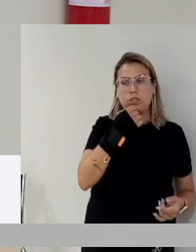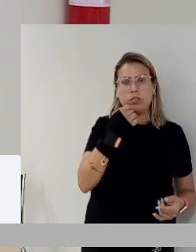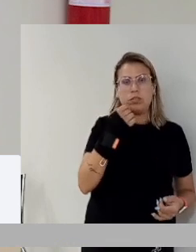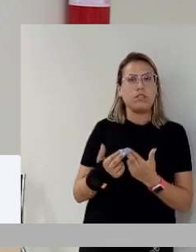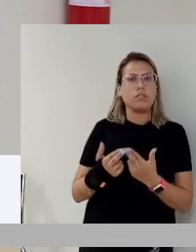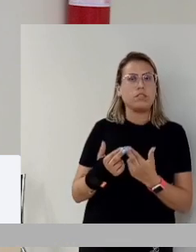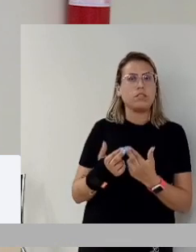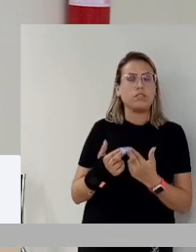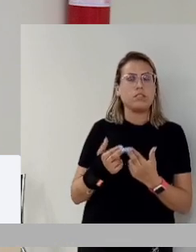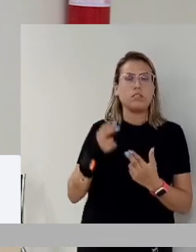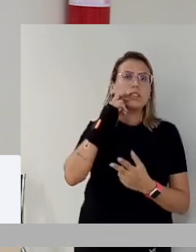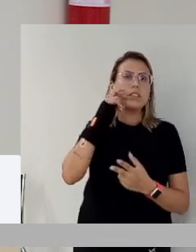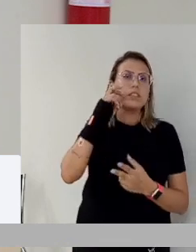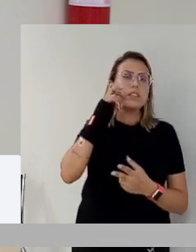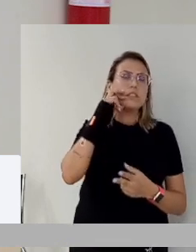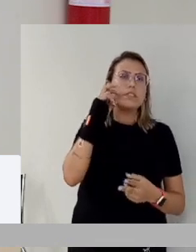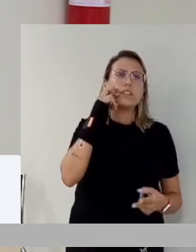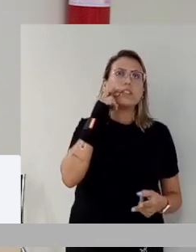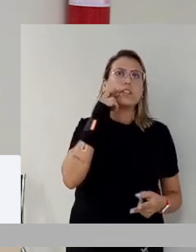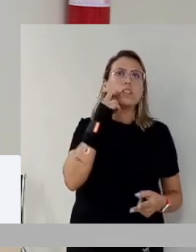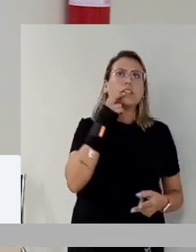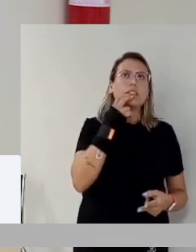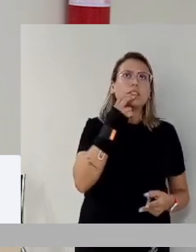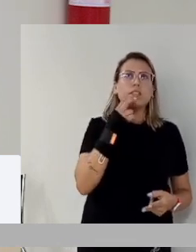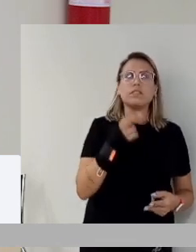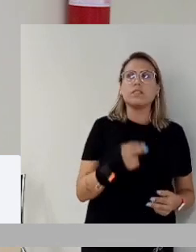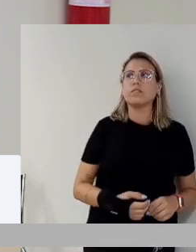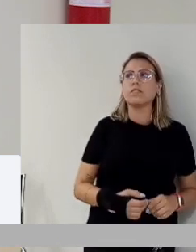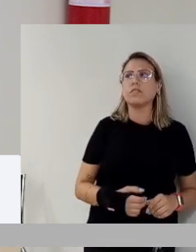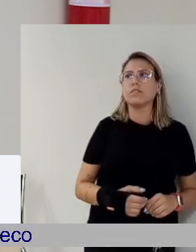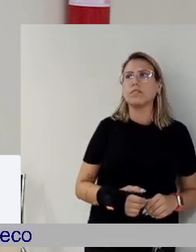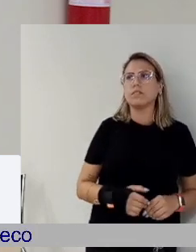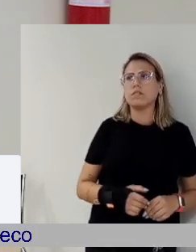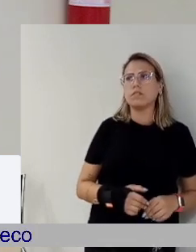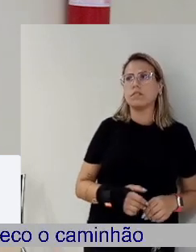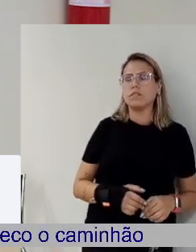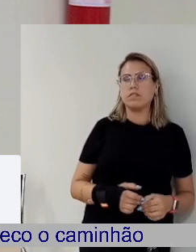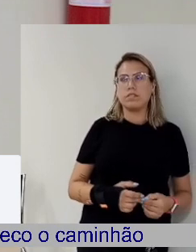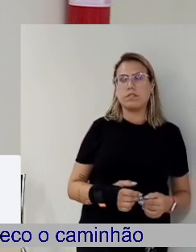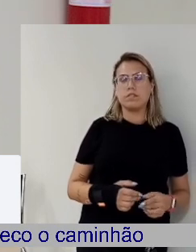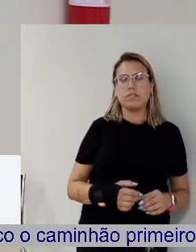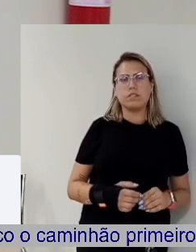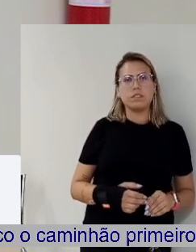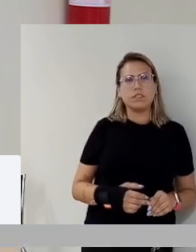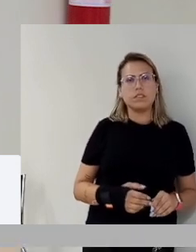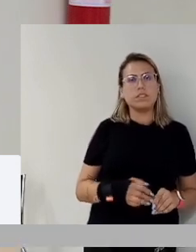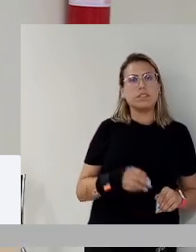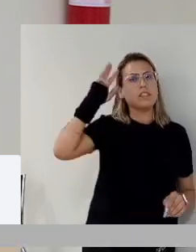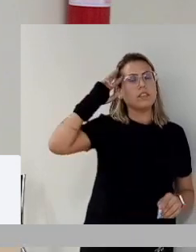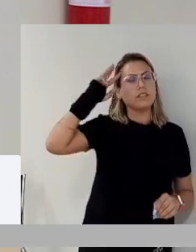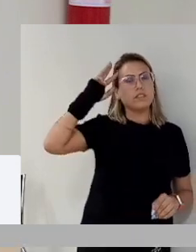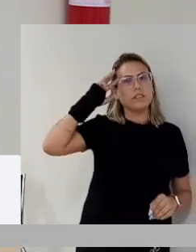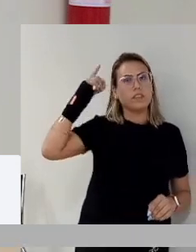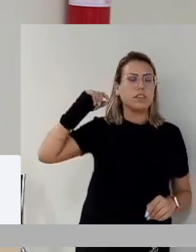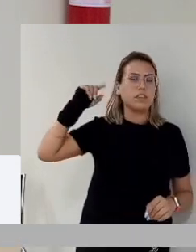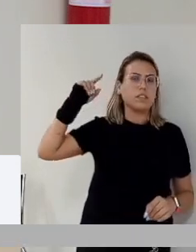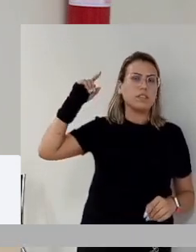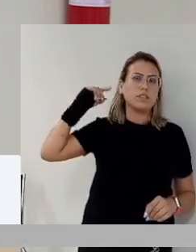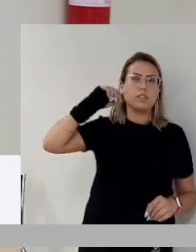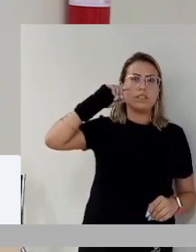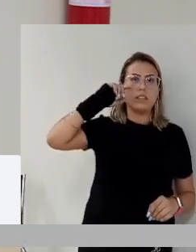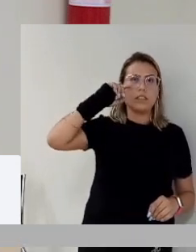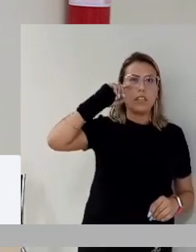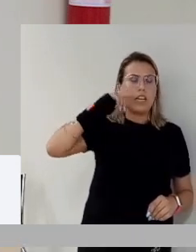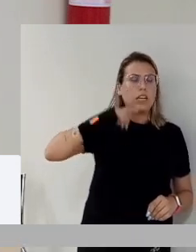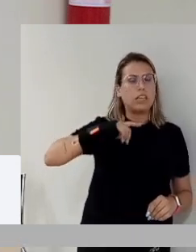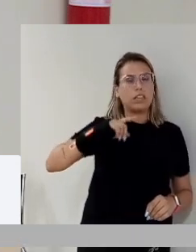eh quinta-feira quinta não eh me corrige terça-feira nessa terça-feira eu tive reunião do